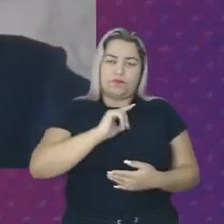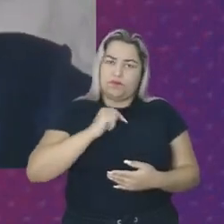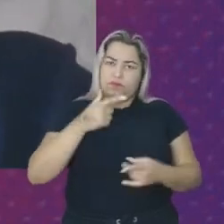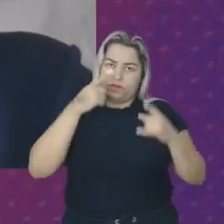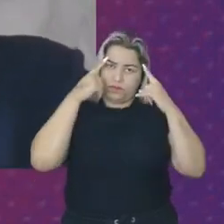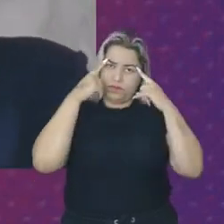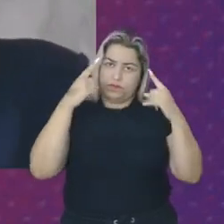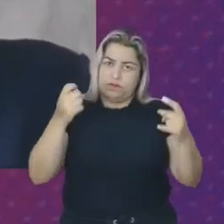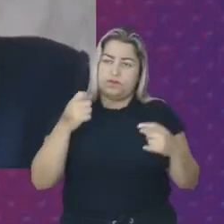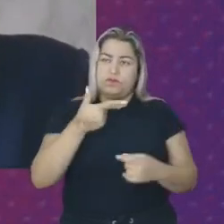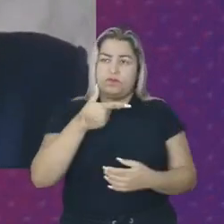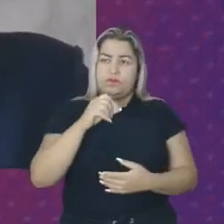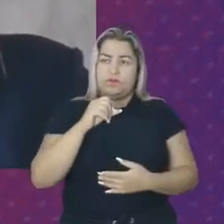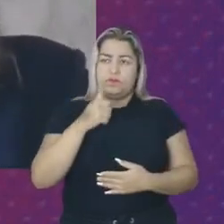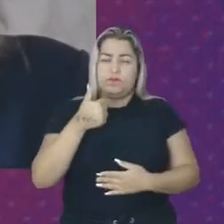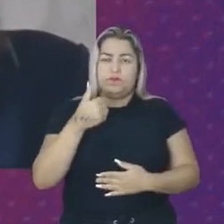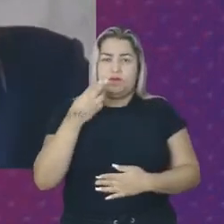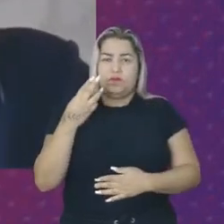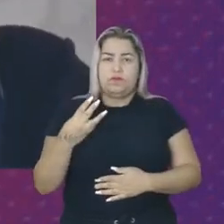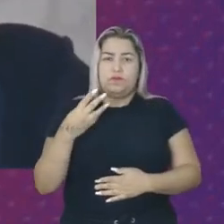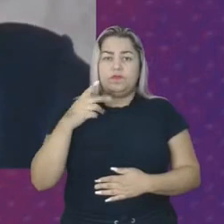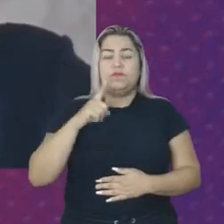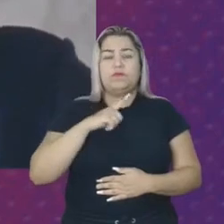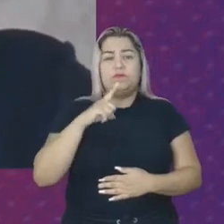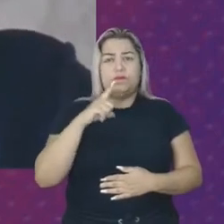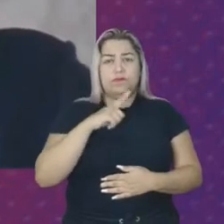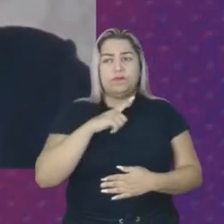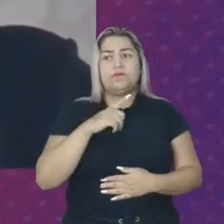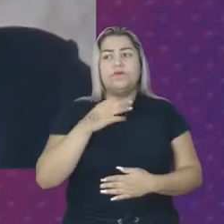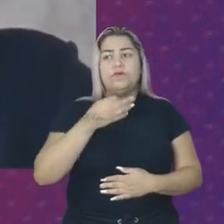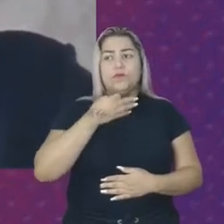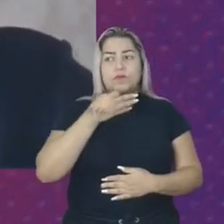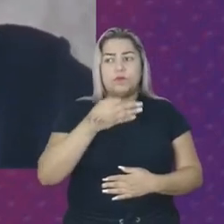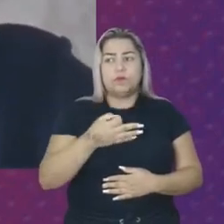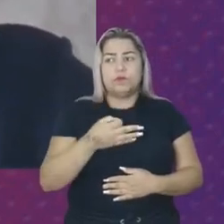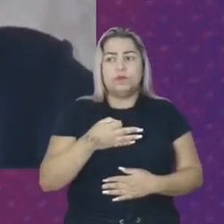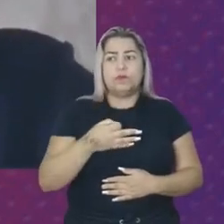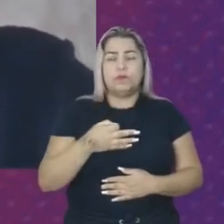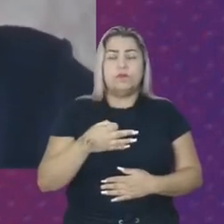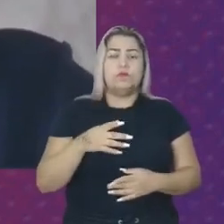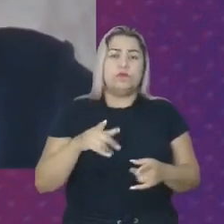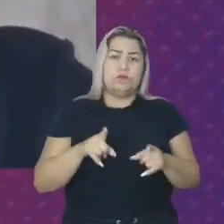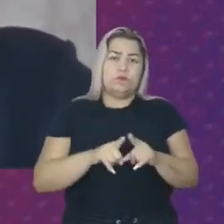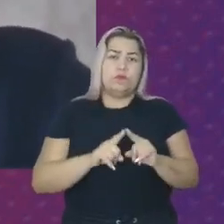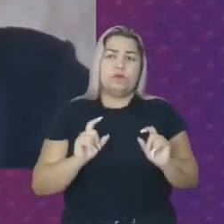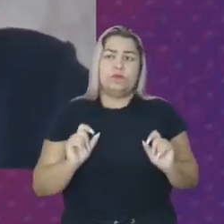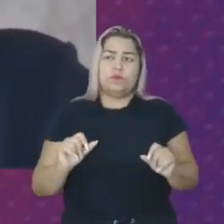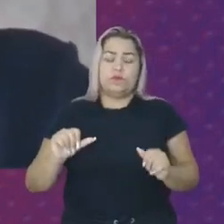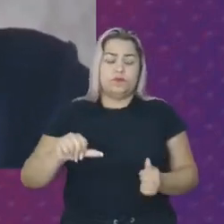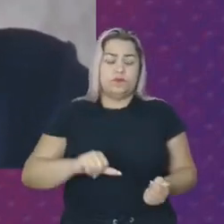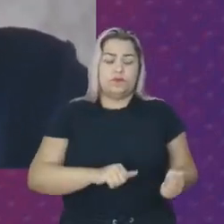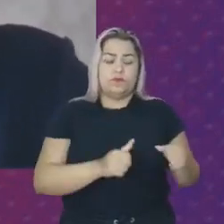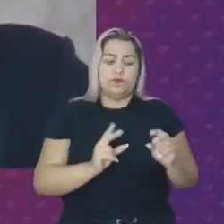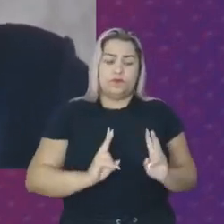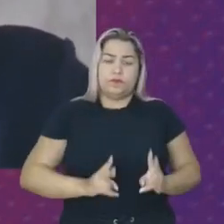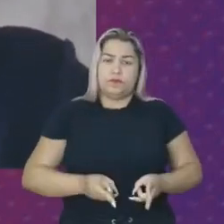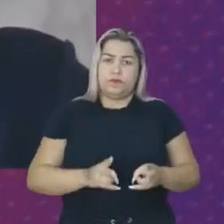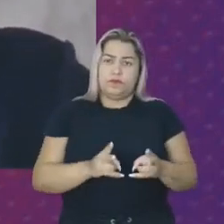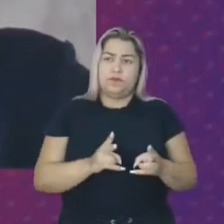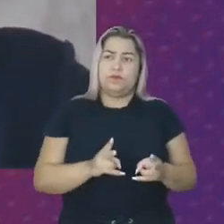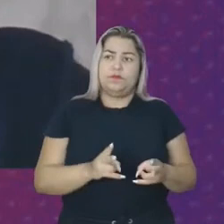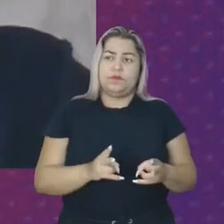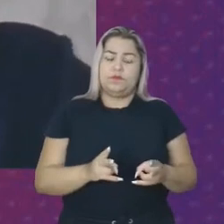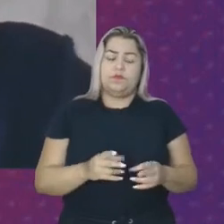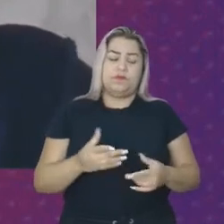a partir de 2013, para que tenhamos um diagnóstico dessa situação para avaliar a continuidade